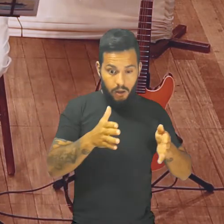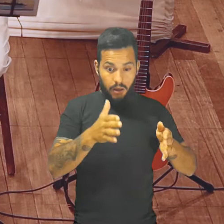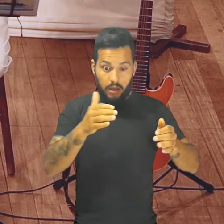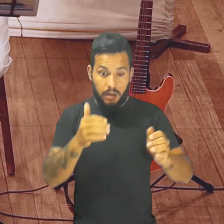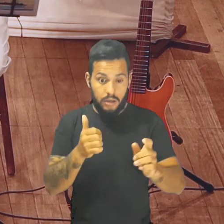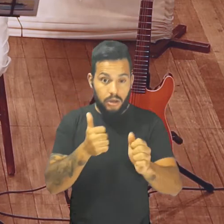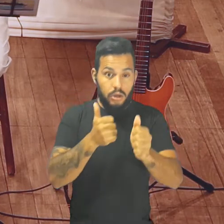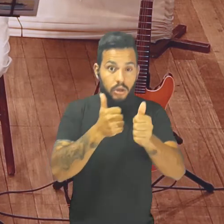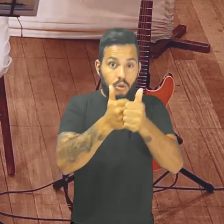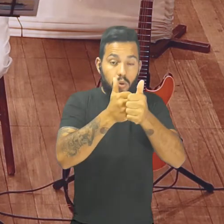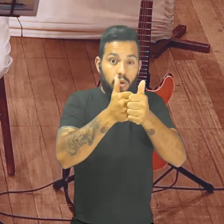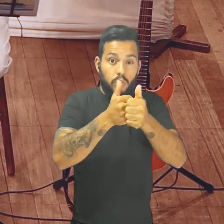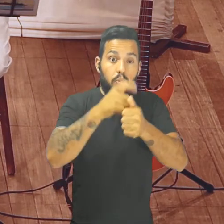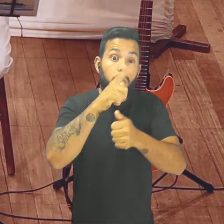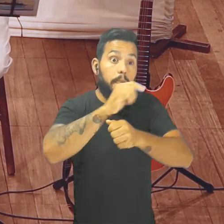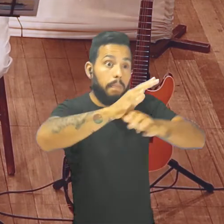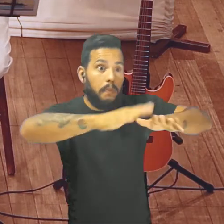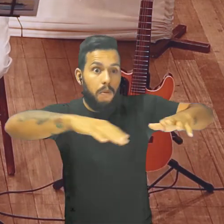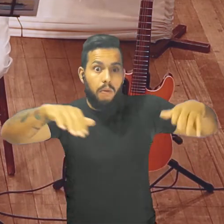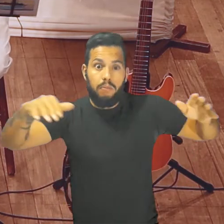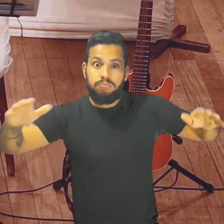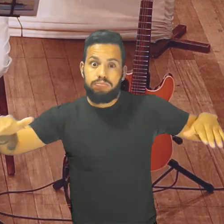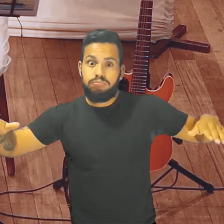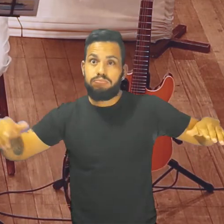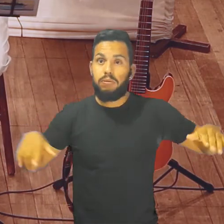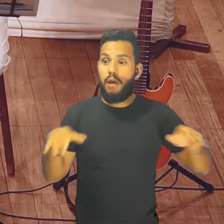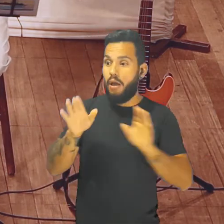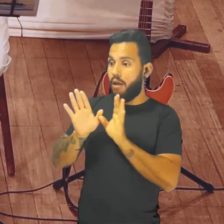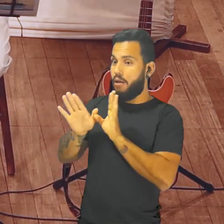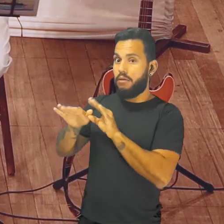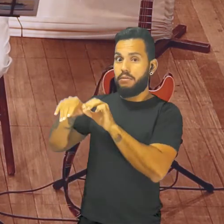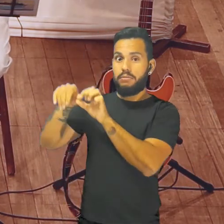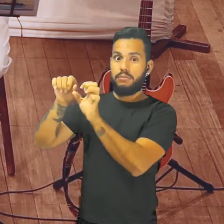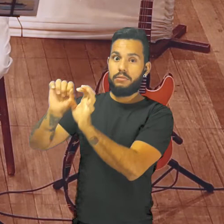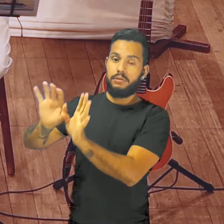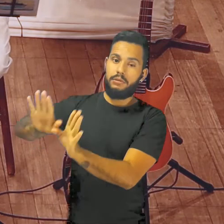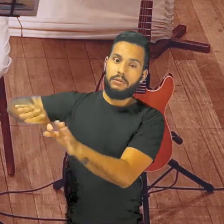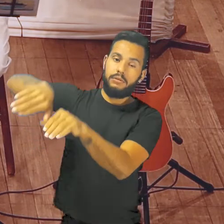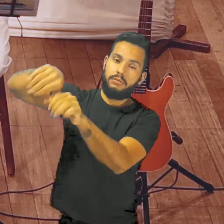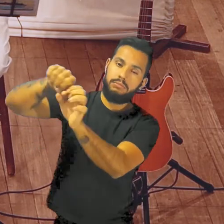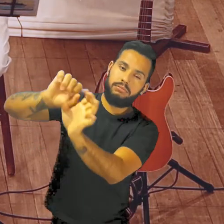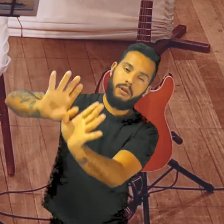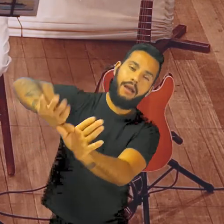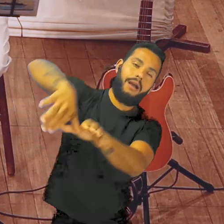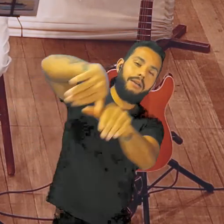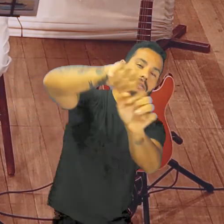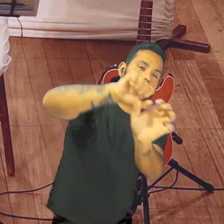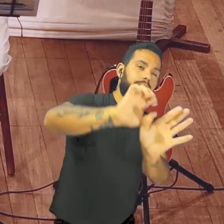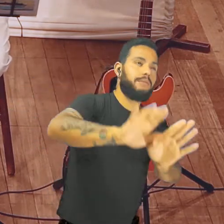silêncio profundo, as aves até param de cantar e o vento esquece